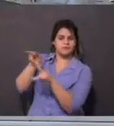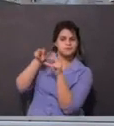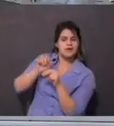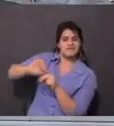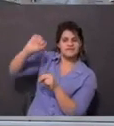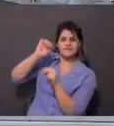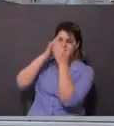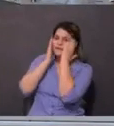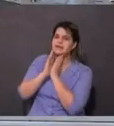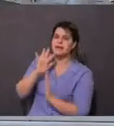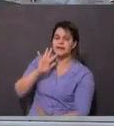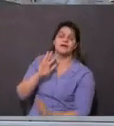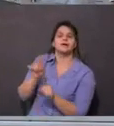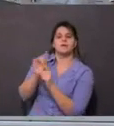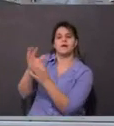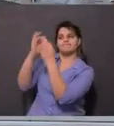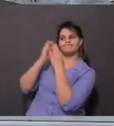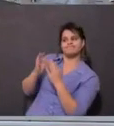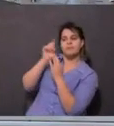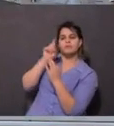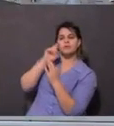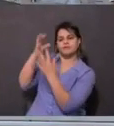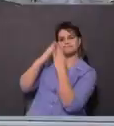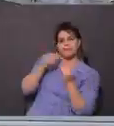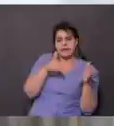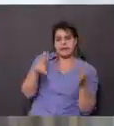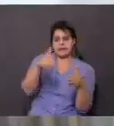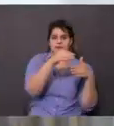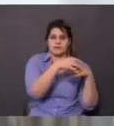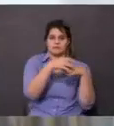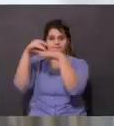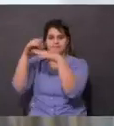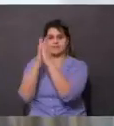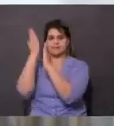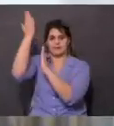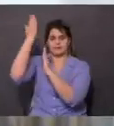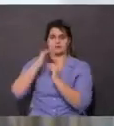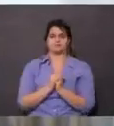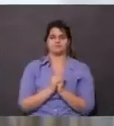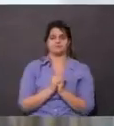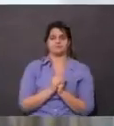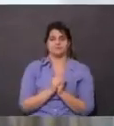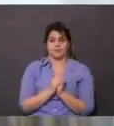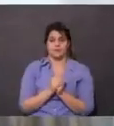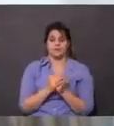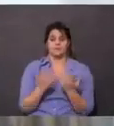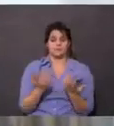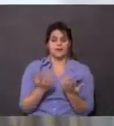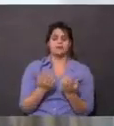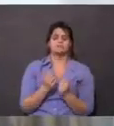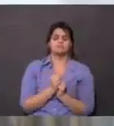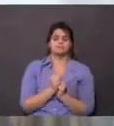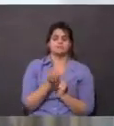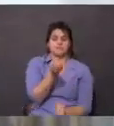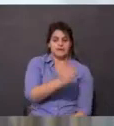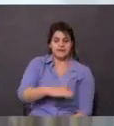como refúgio e caminho que leva a Deus. Deste modo, entendem os